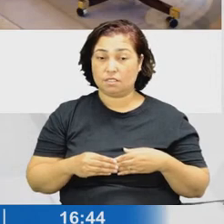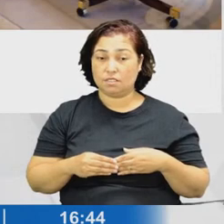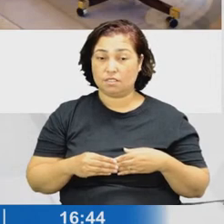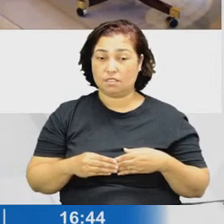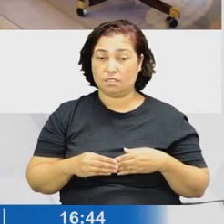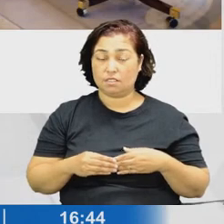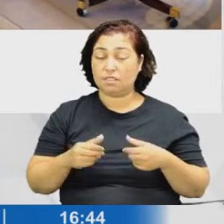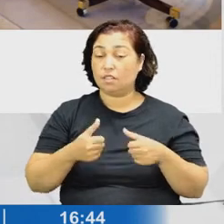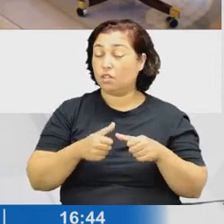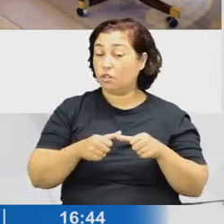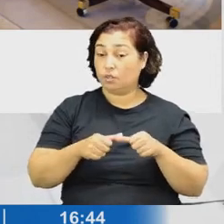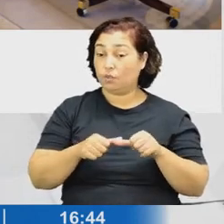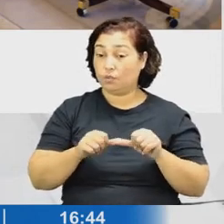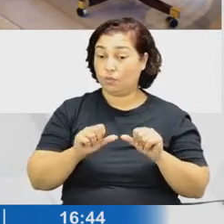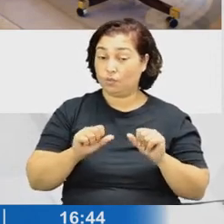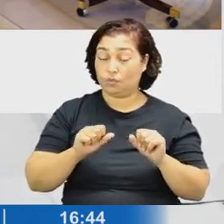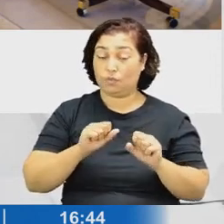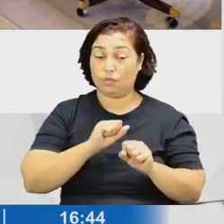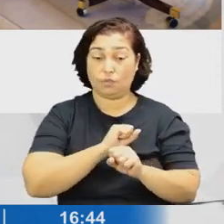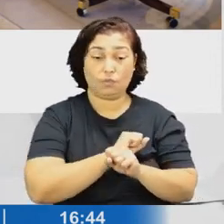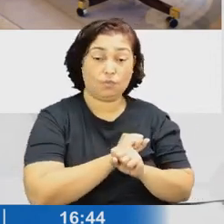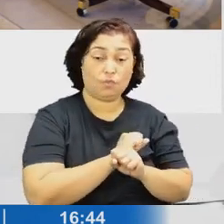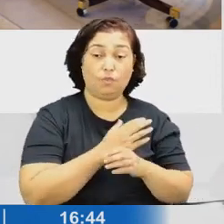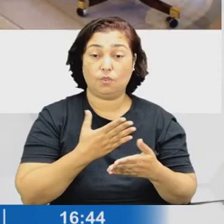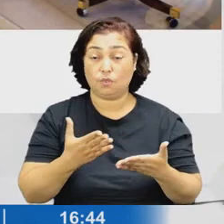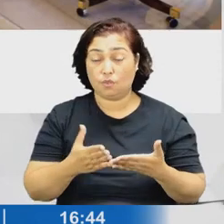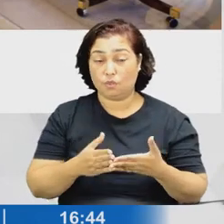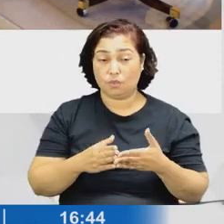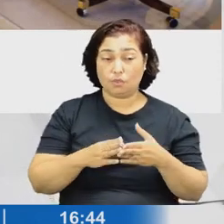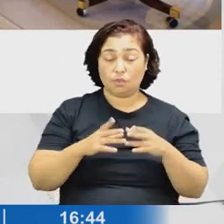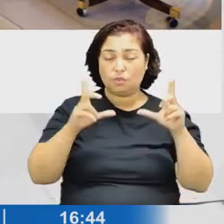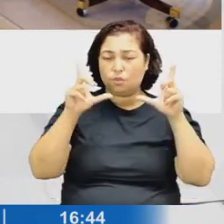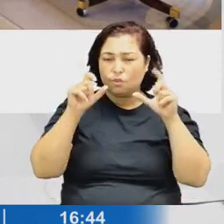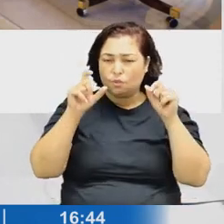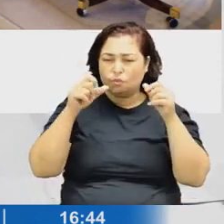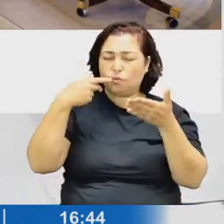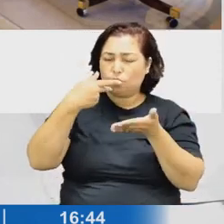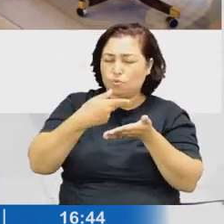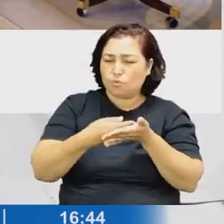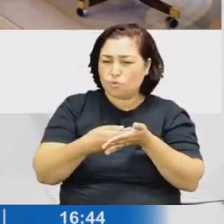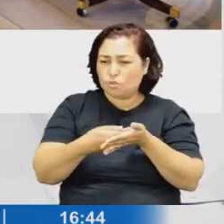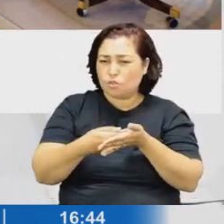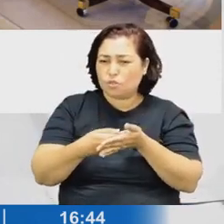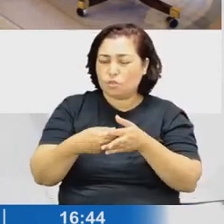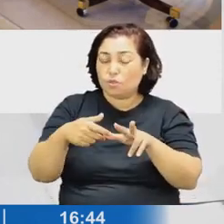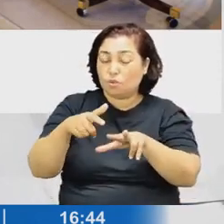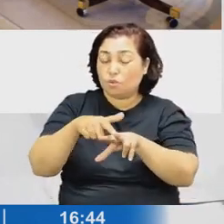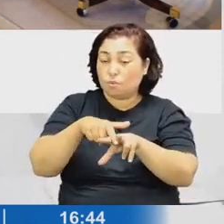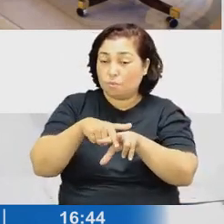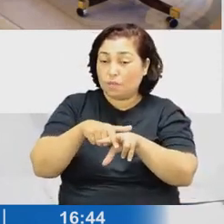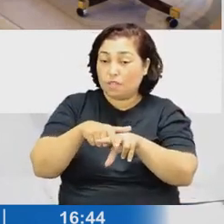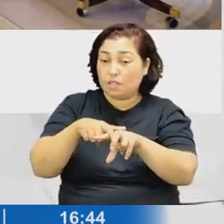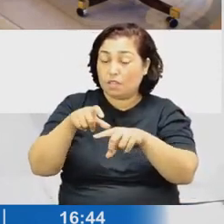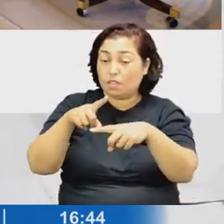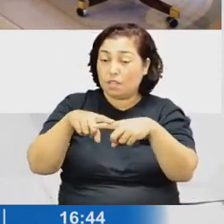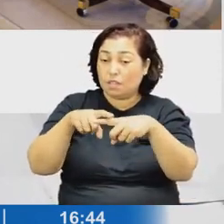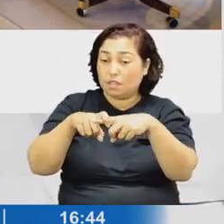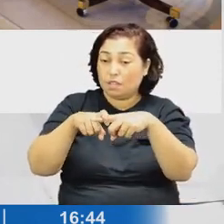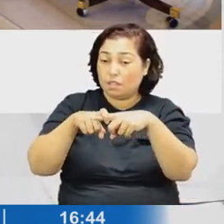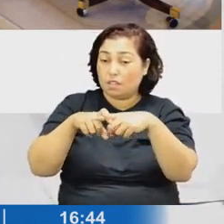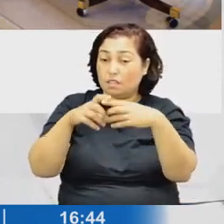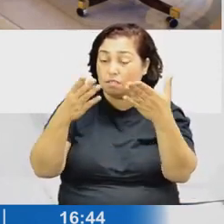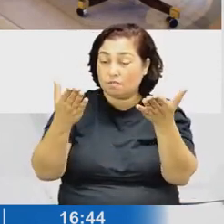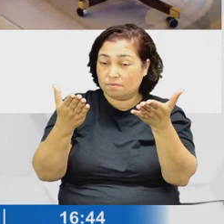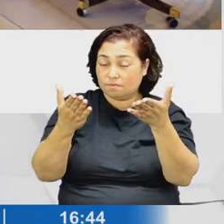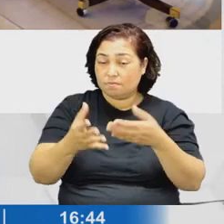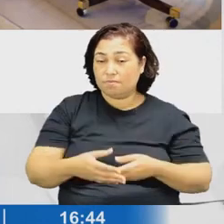não ficou engessado foto no chão cara que uma criança da casa branca com pena mesa pena mente vocês tem noção do quanto